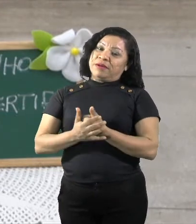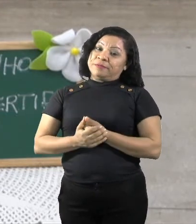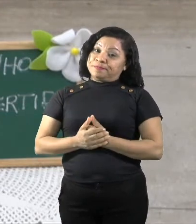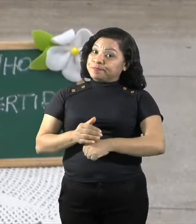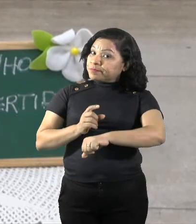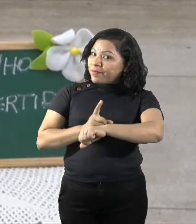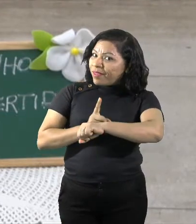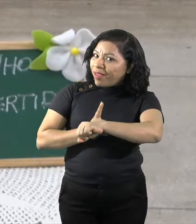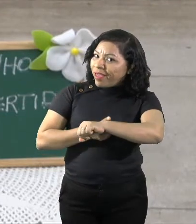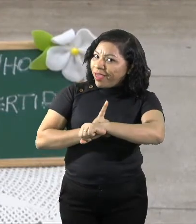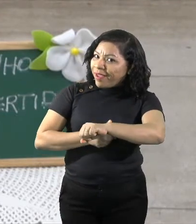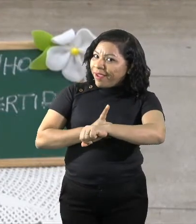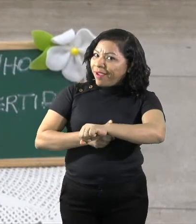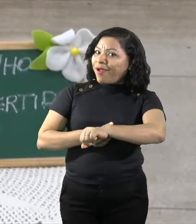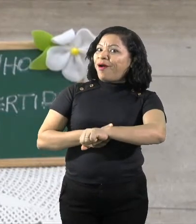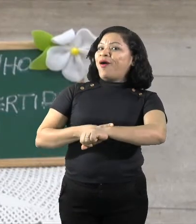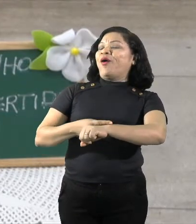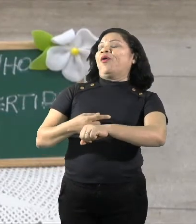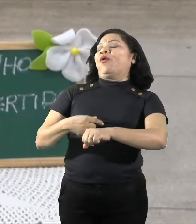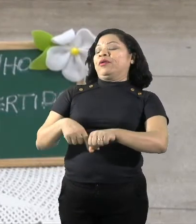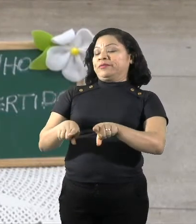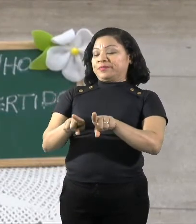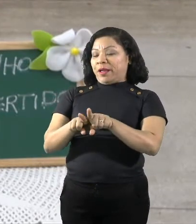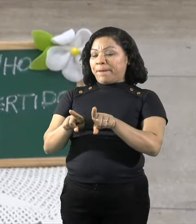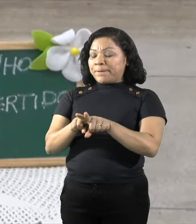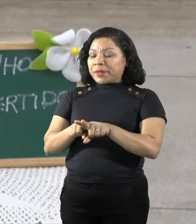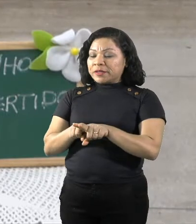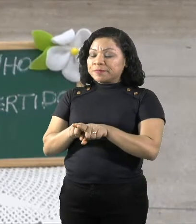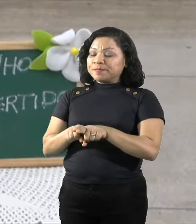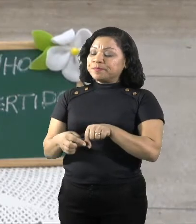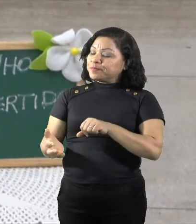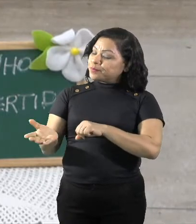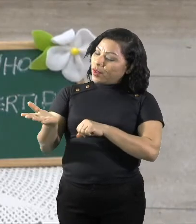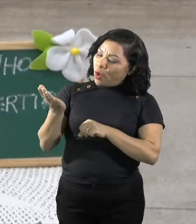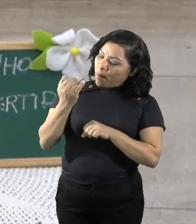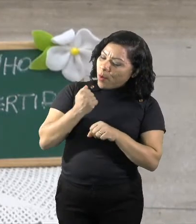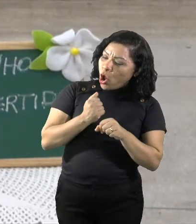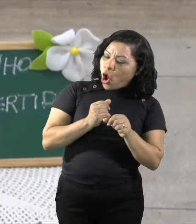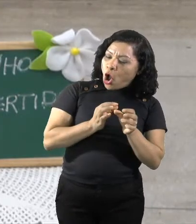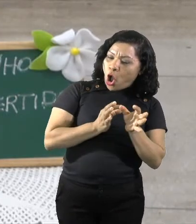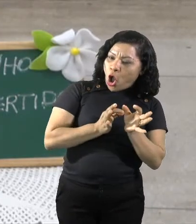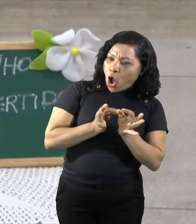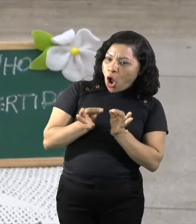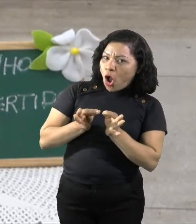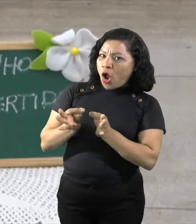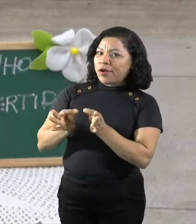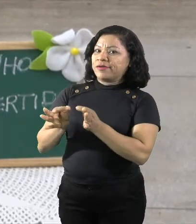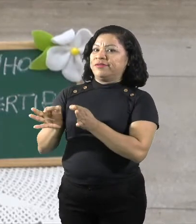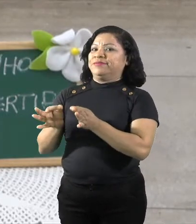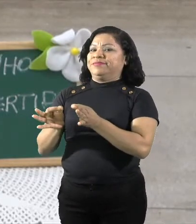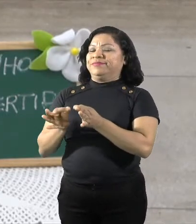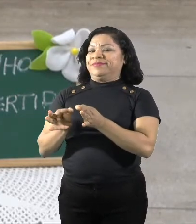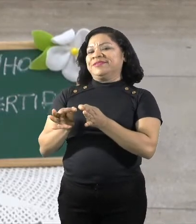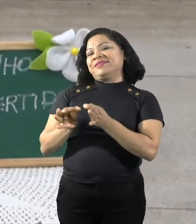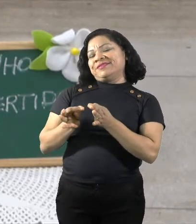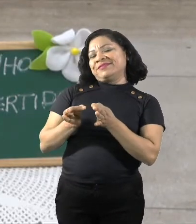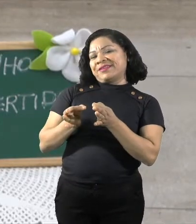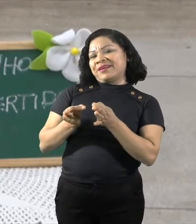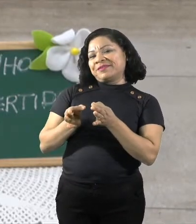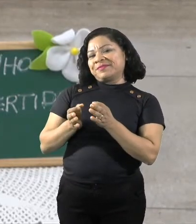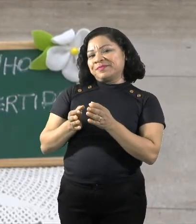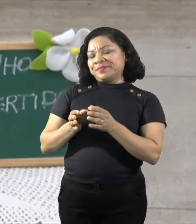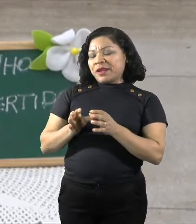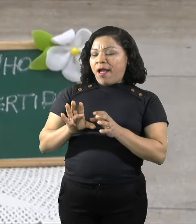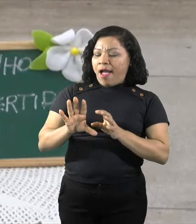vocês também estarem convidando ele para organizar o ambiente que foi montado para a proposta,